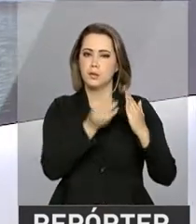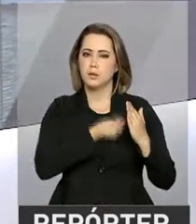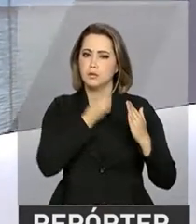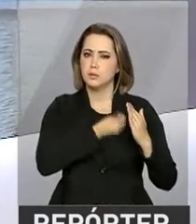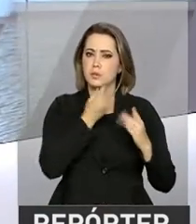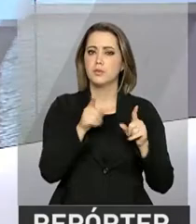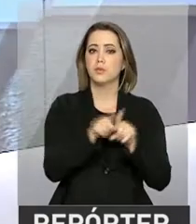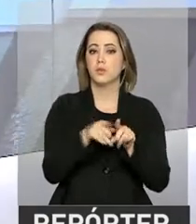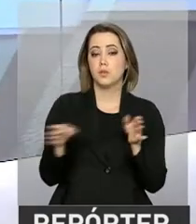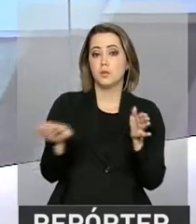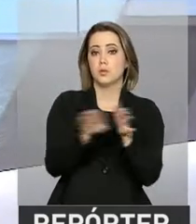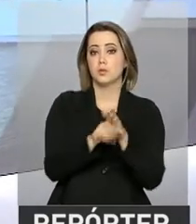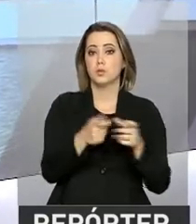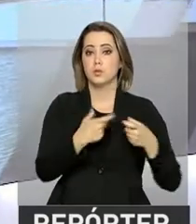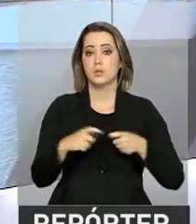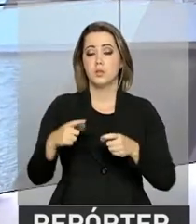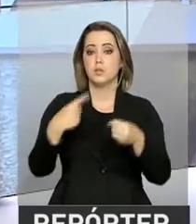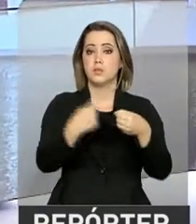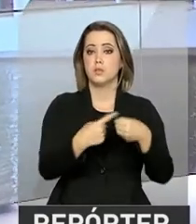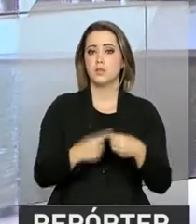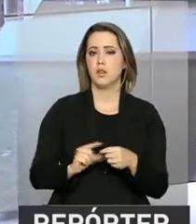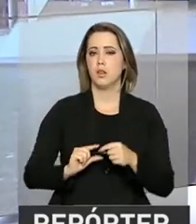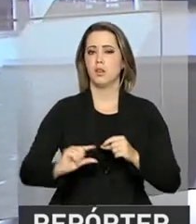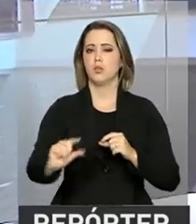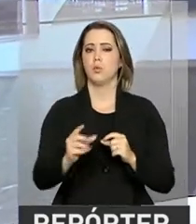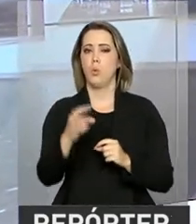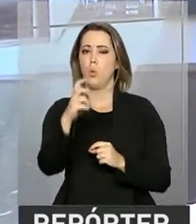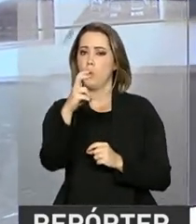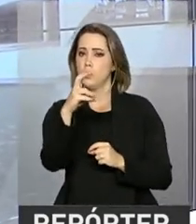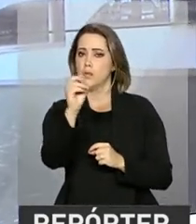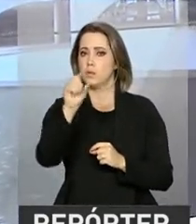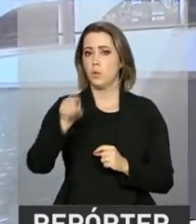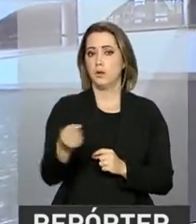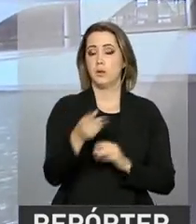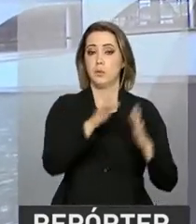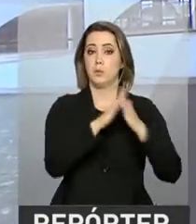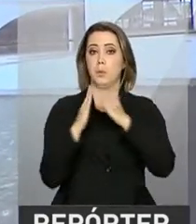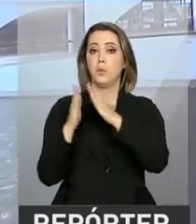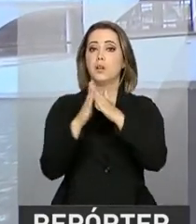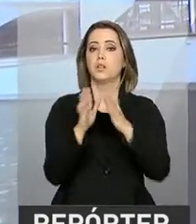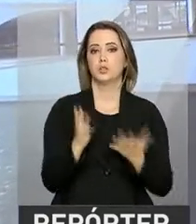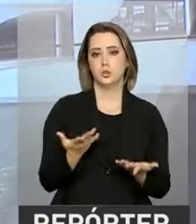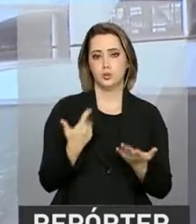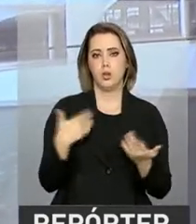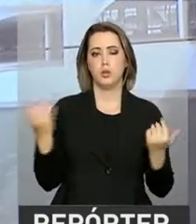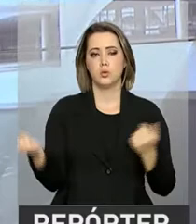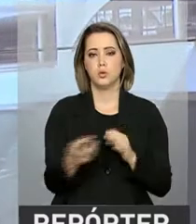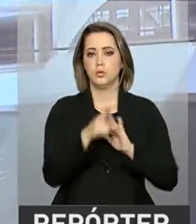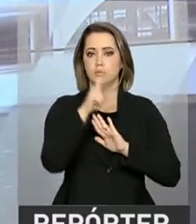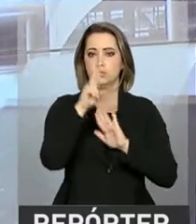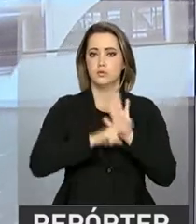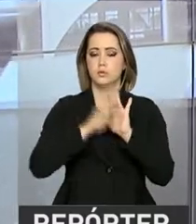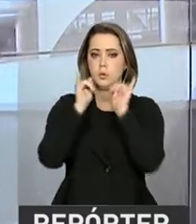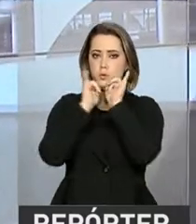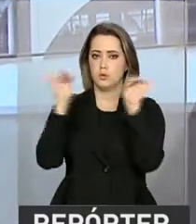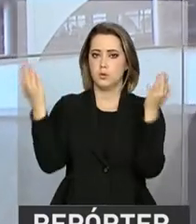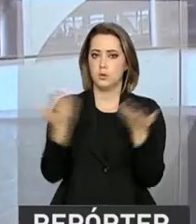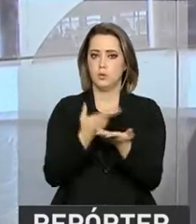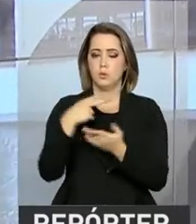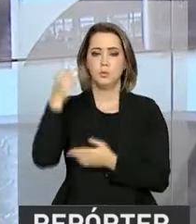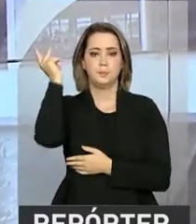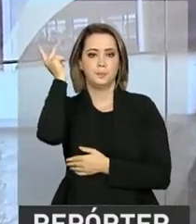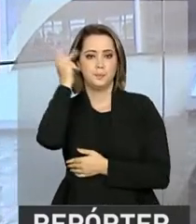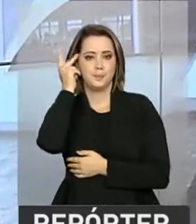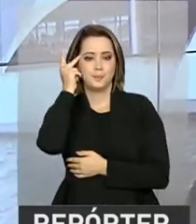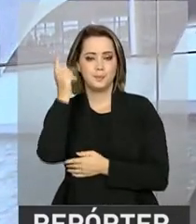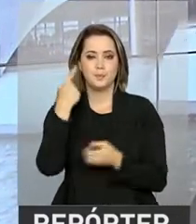Vida agora vai chegar a municípios com menos de 50 mil habitantes. As novas regras para a faixa 1 foram anunciadas hoje em São